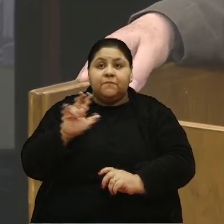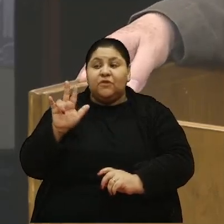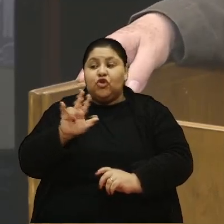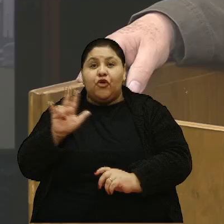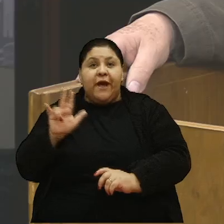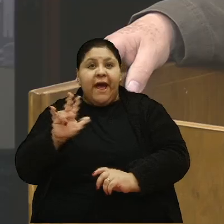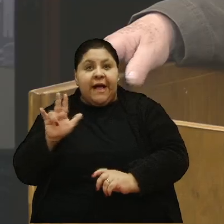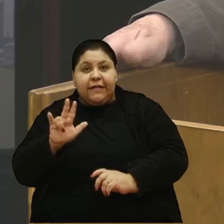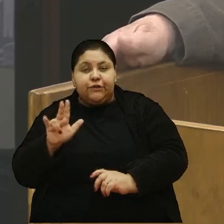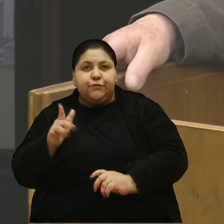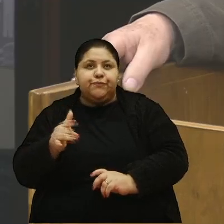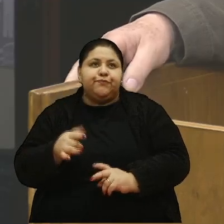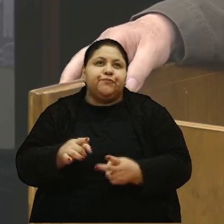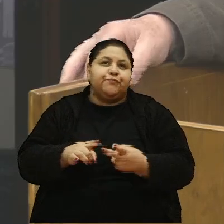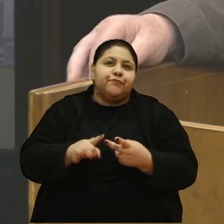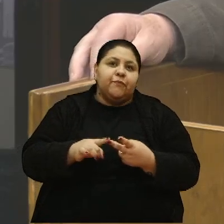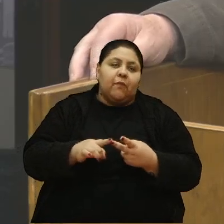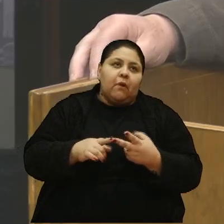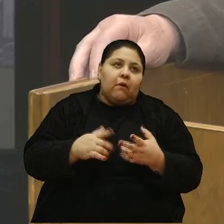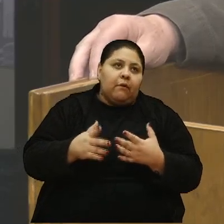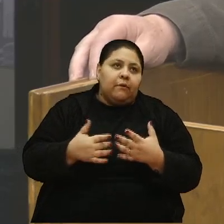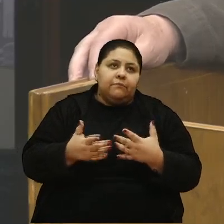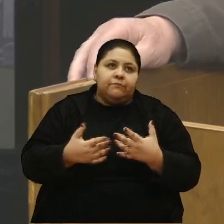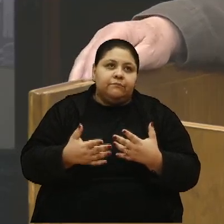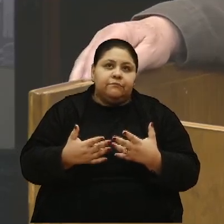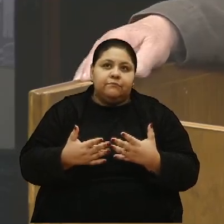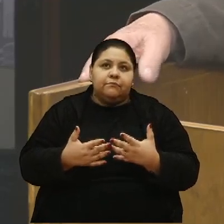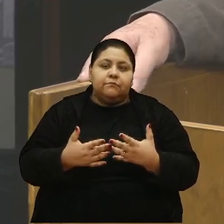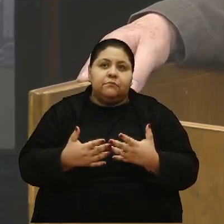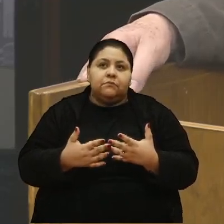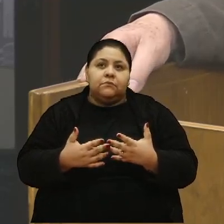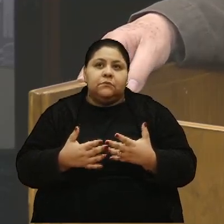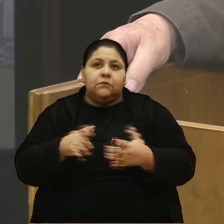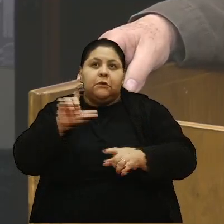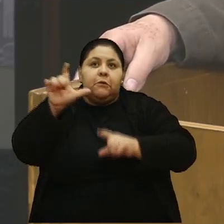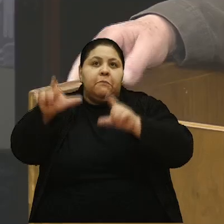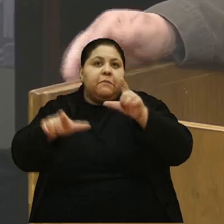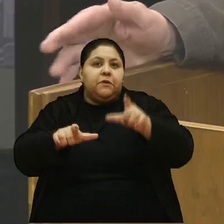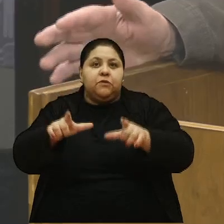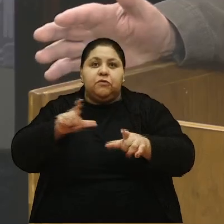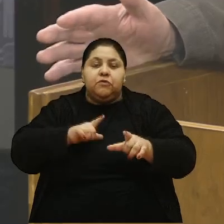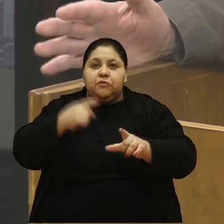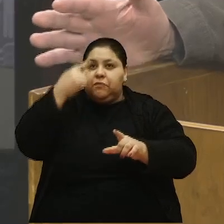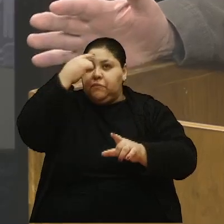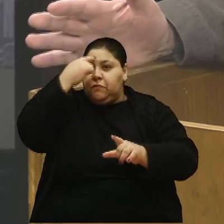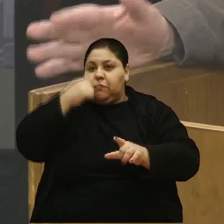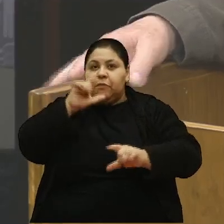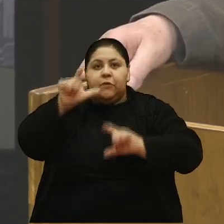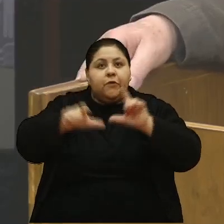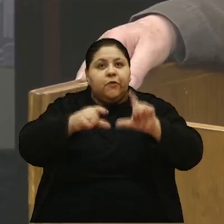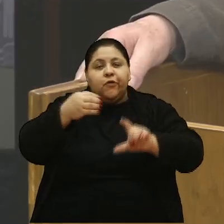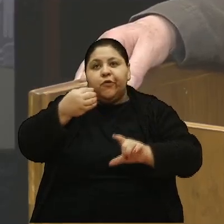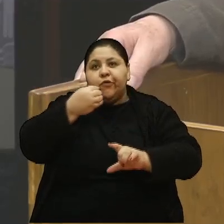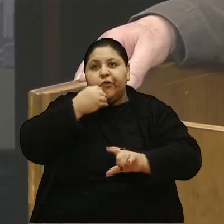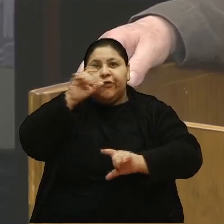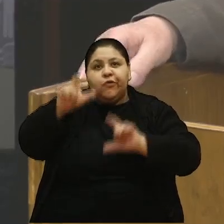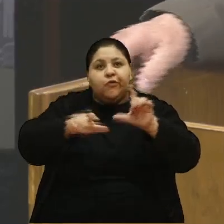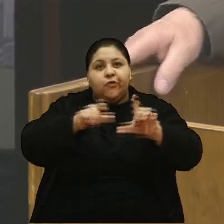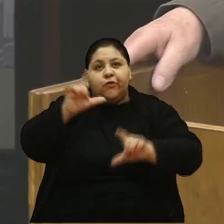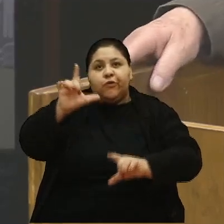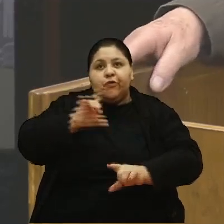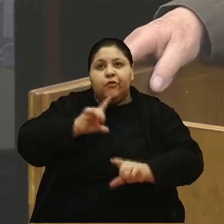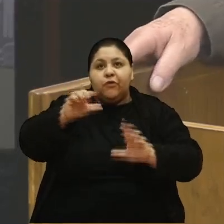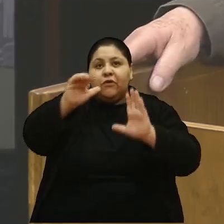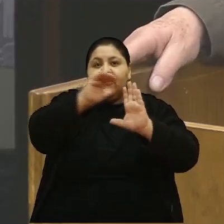drogados, né? Desde drogados, indigentes, tu tem pessoas, obviamente que são pessoas que não têm